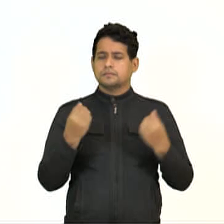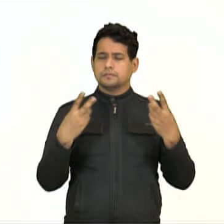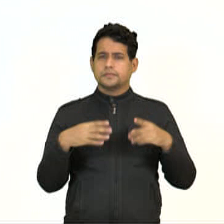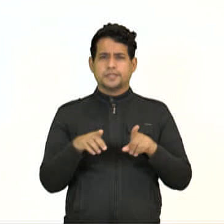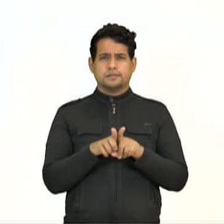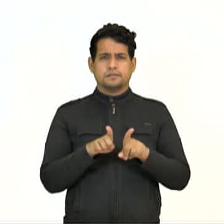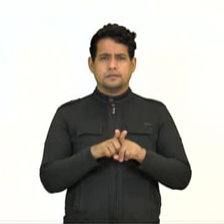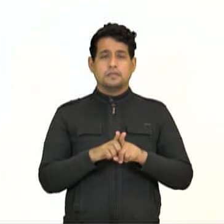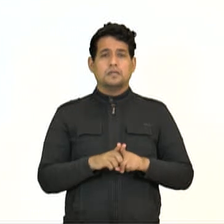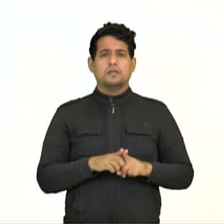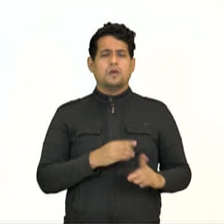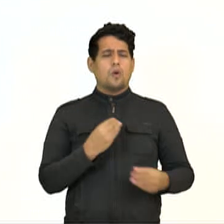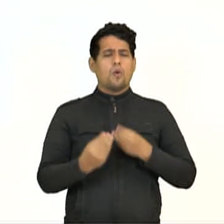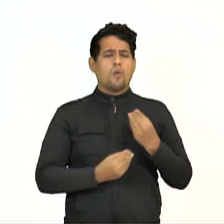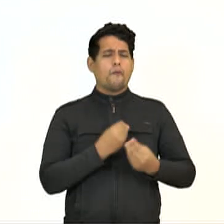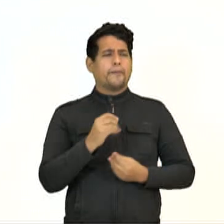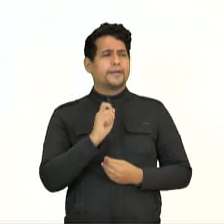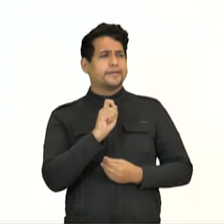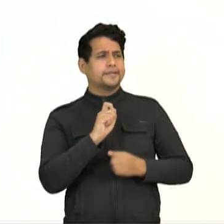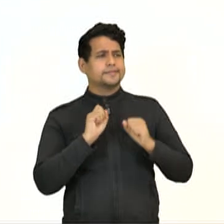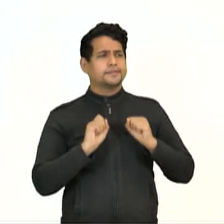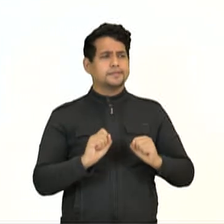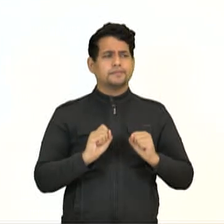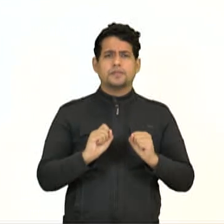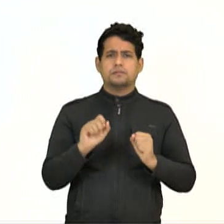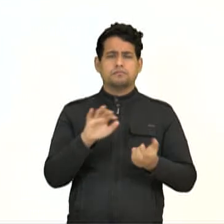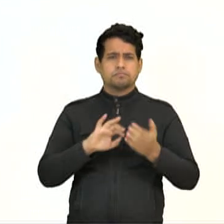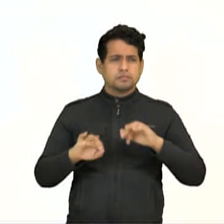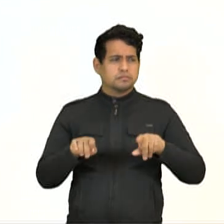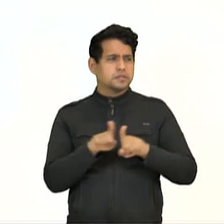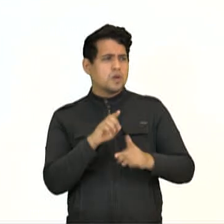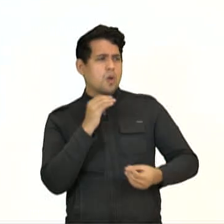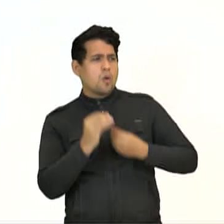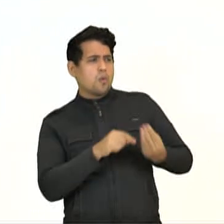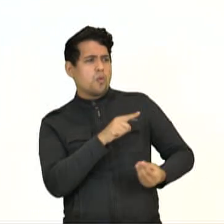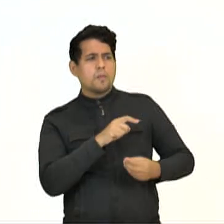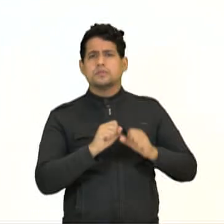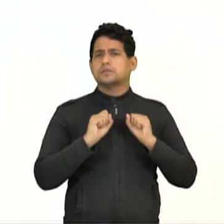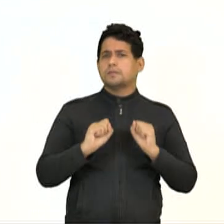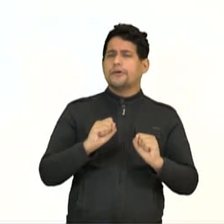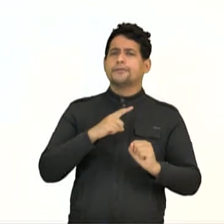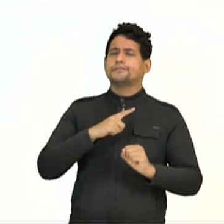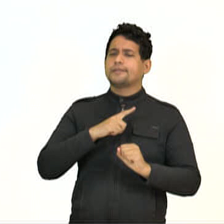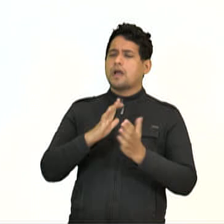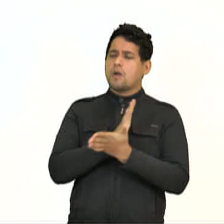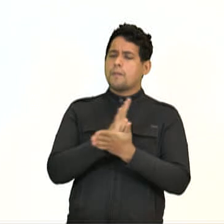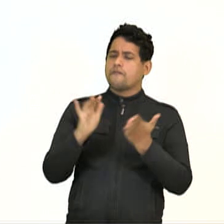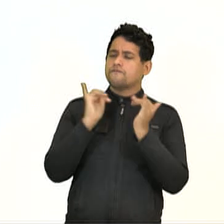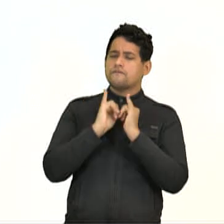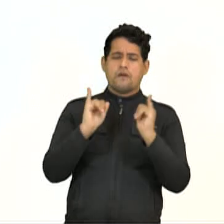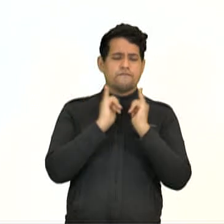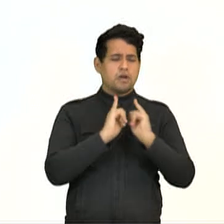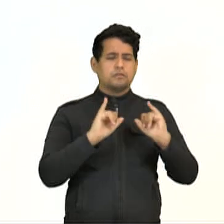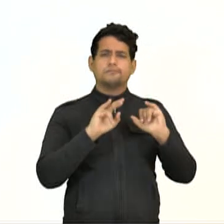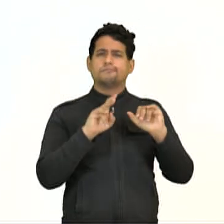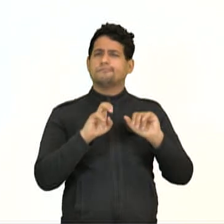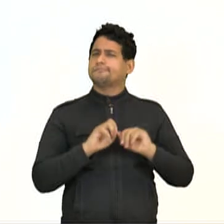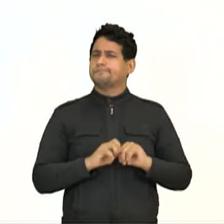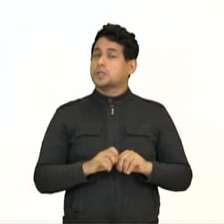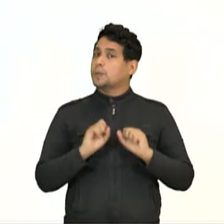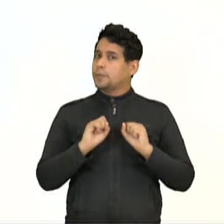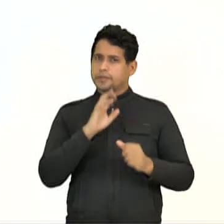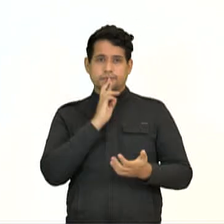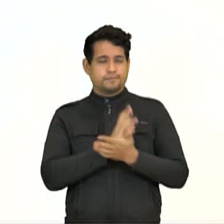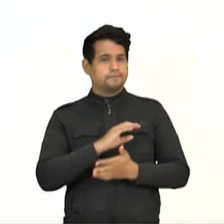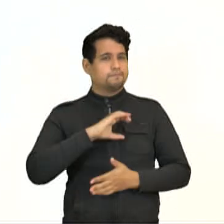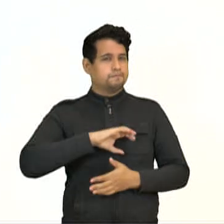mencionados, com quem que você pode dividir e como é que você pode obter informações desse anúncio. Pode